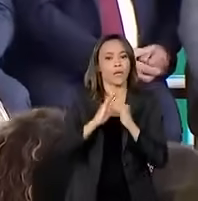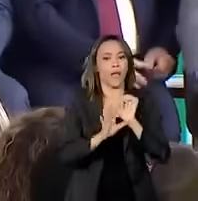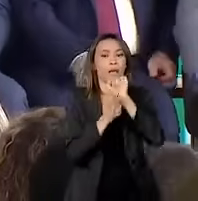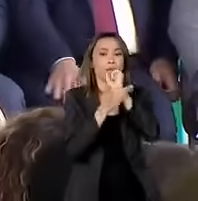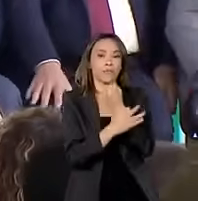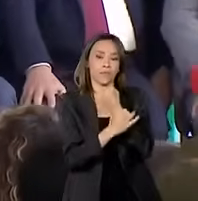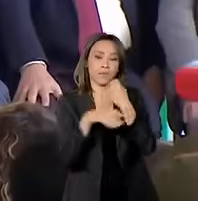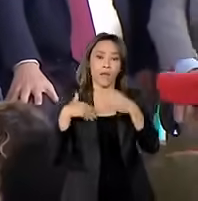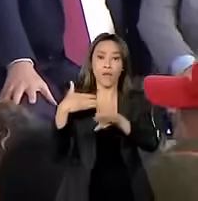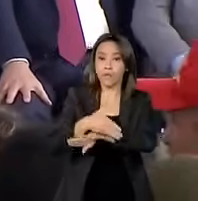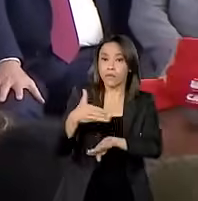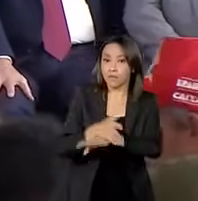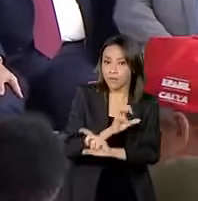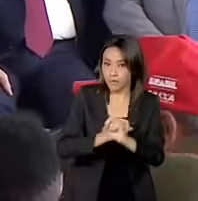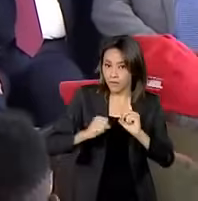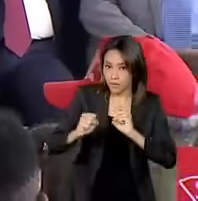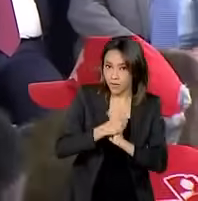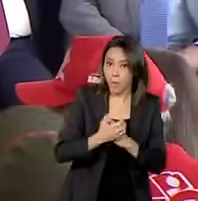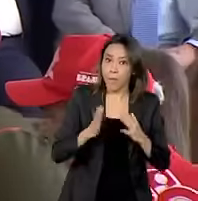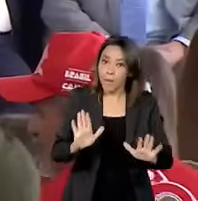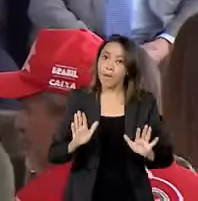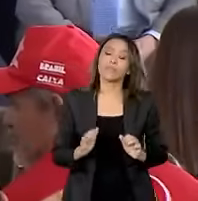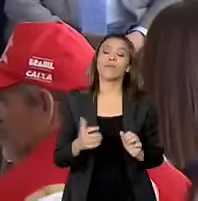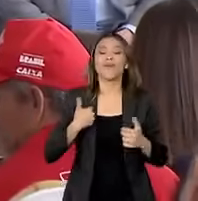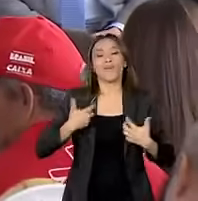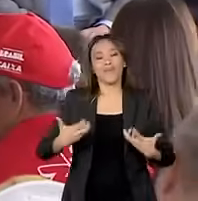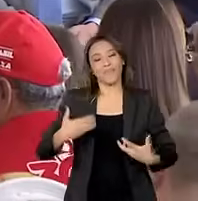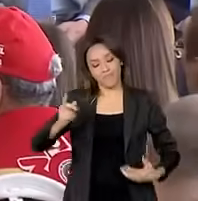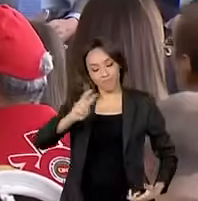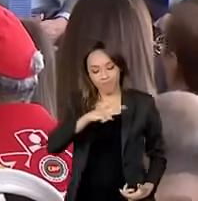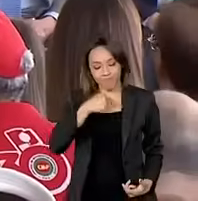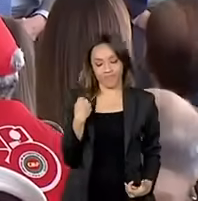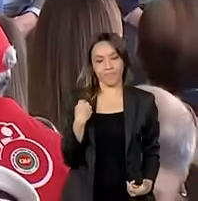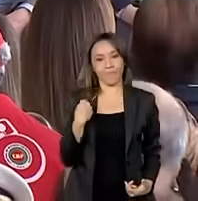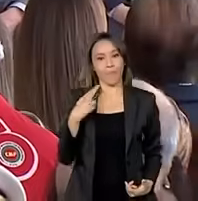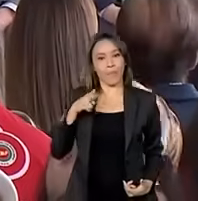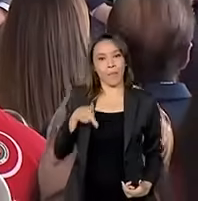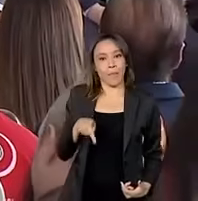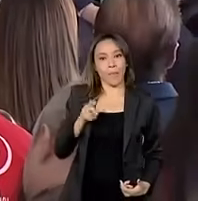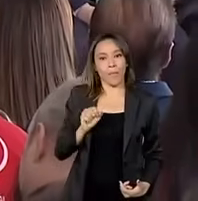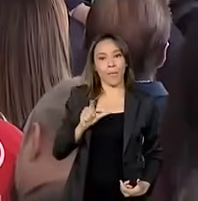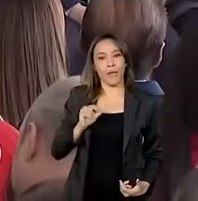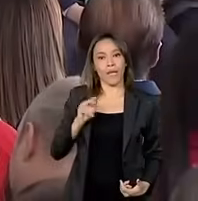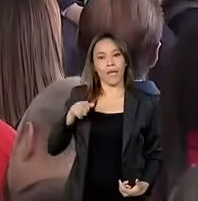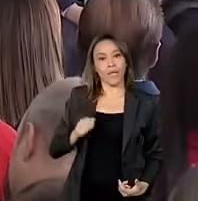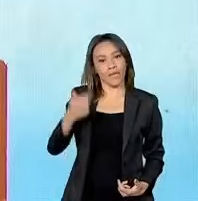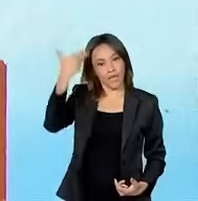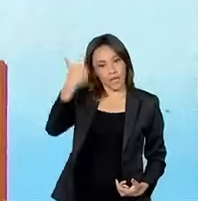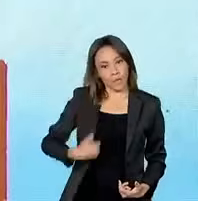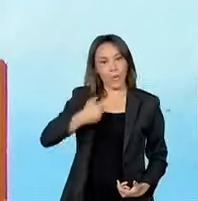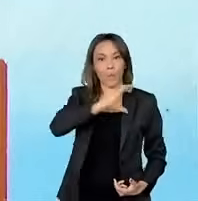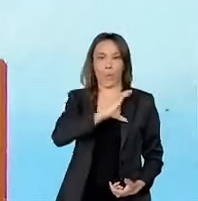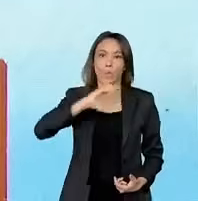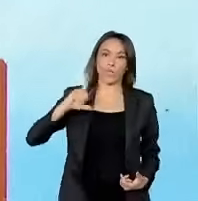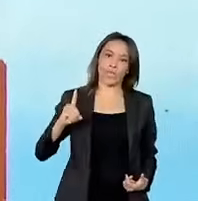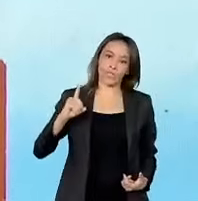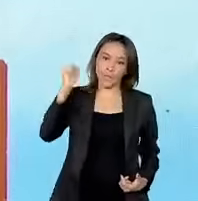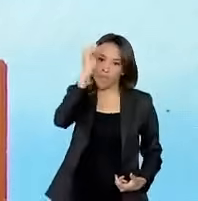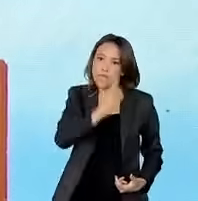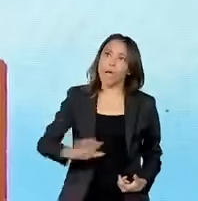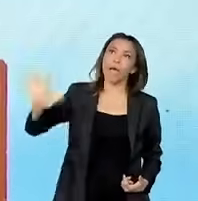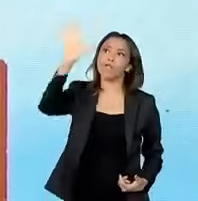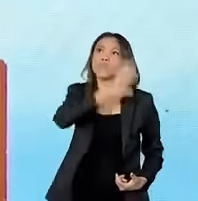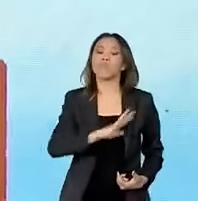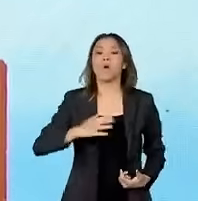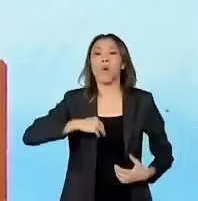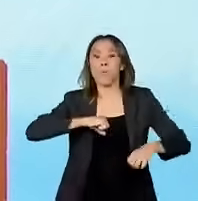dos movimentos. Mas, antes de mais nada, me apresentar, eu sou Poliana Souza, sou coordenadora nacional da MLB, Movimento de